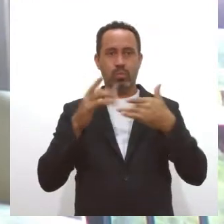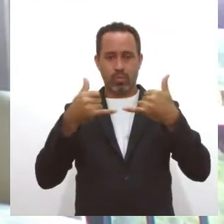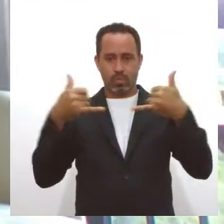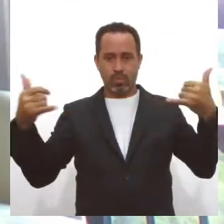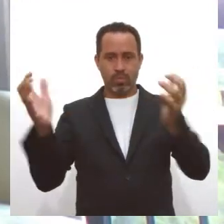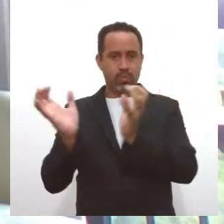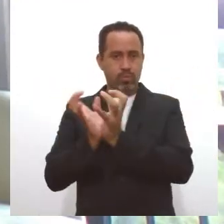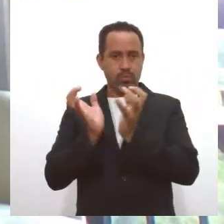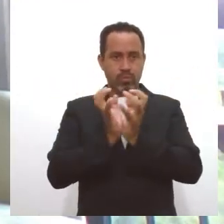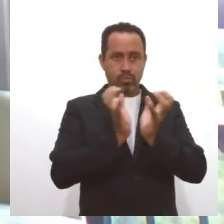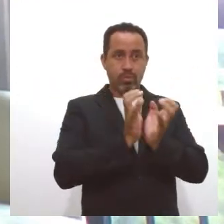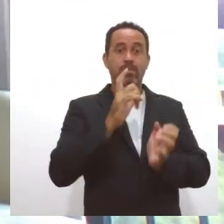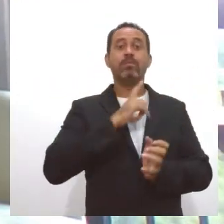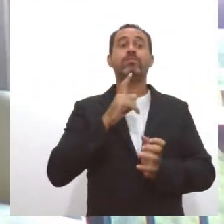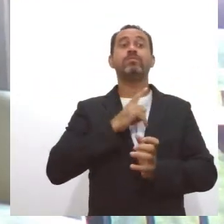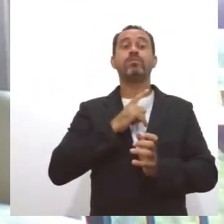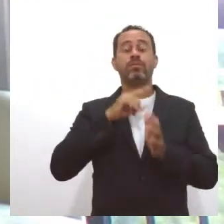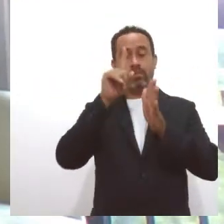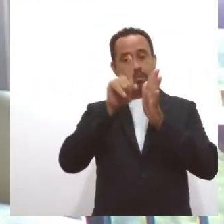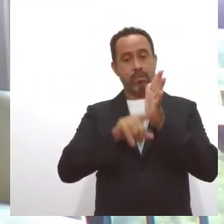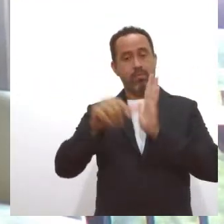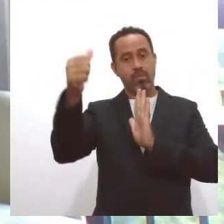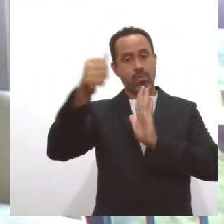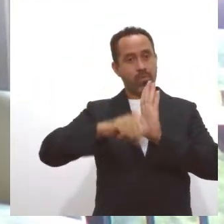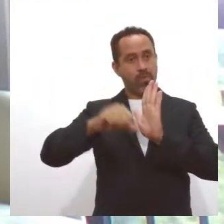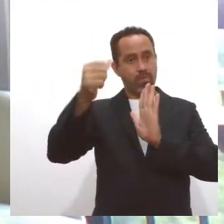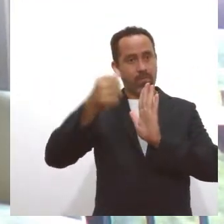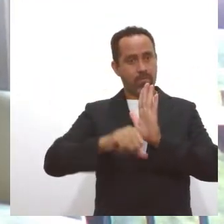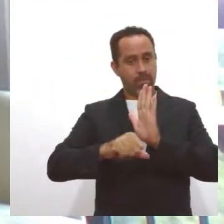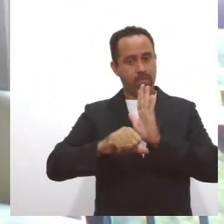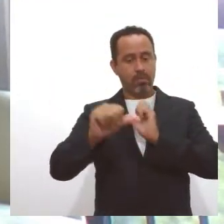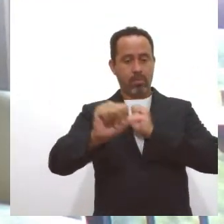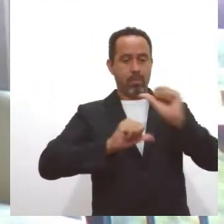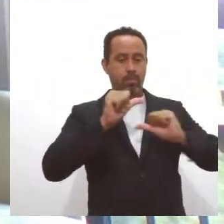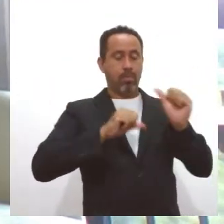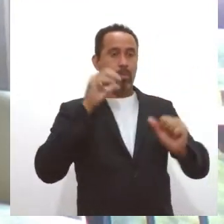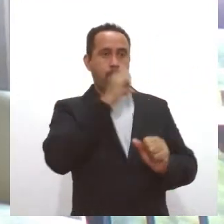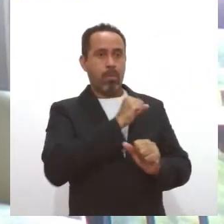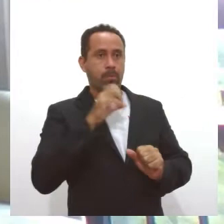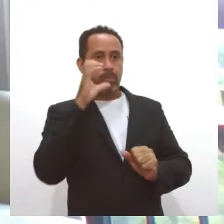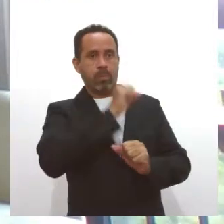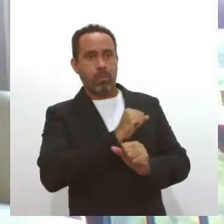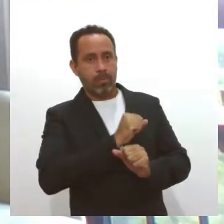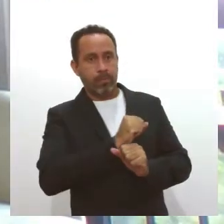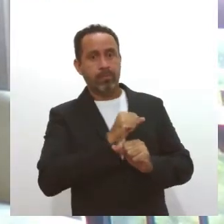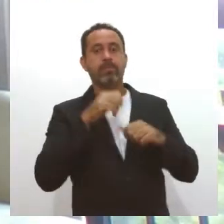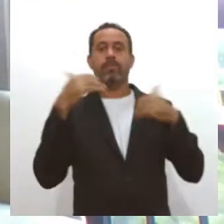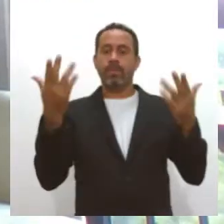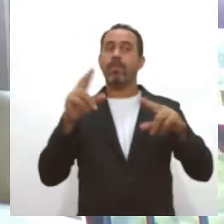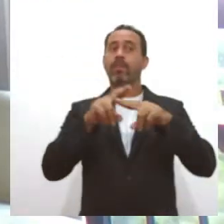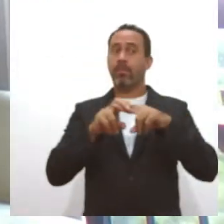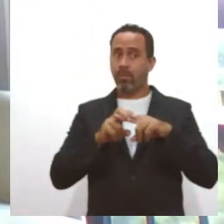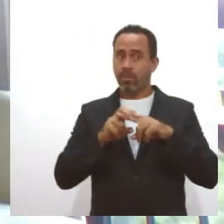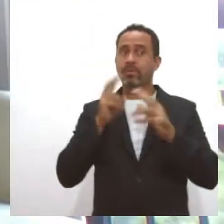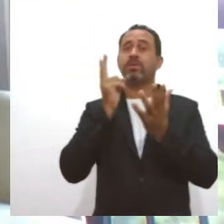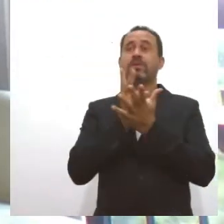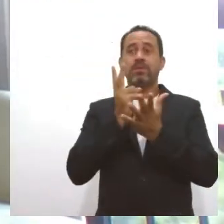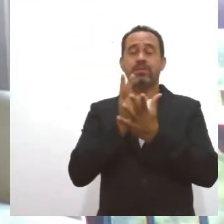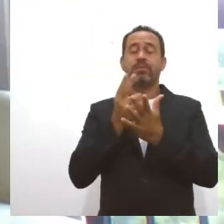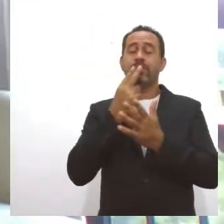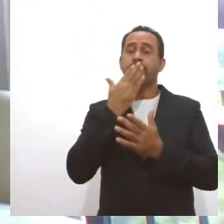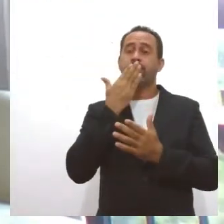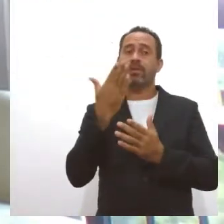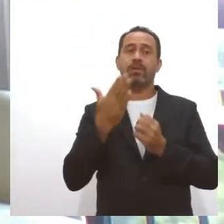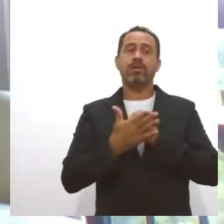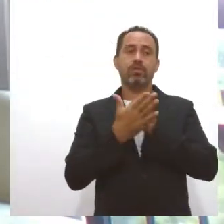gente tenha um diagnóstico, porque isso muda muito rapidamente. Então, é por isso que a gente sempre está pedindo o apoio da